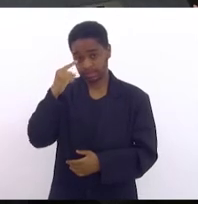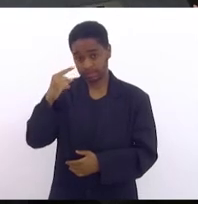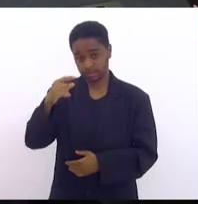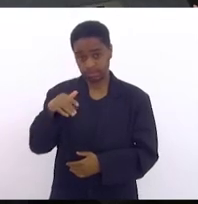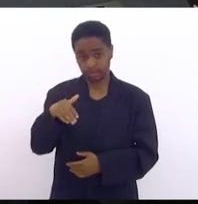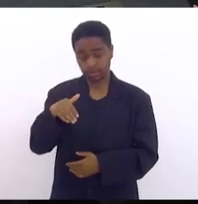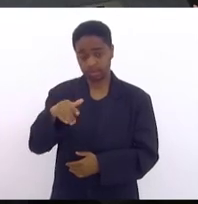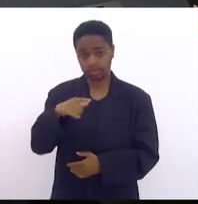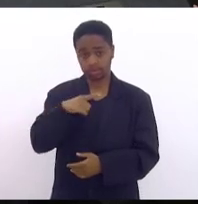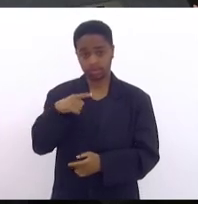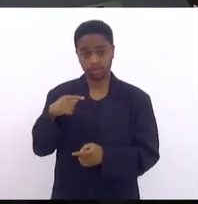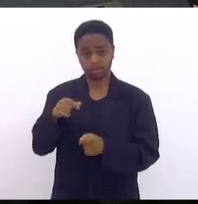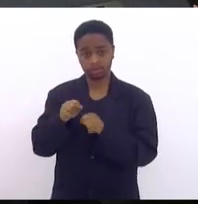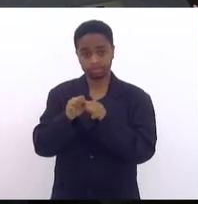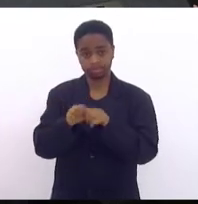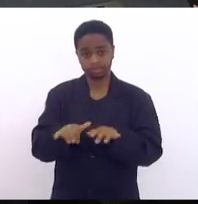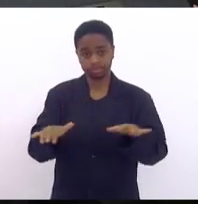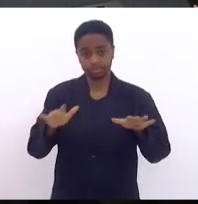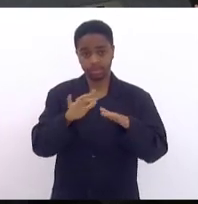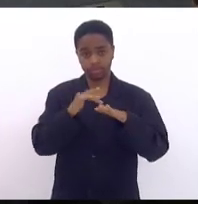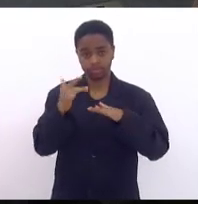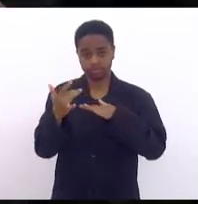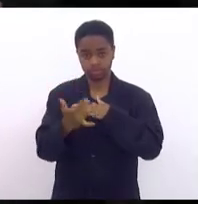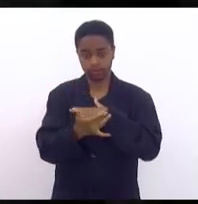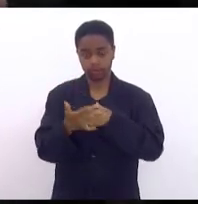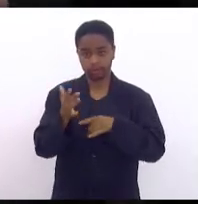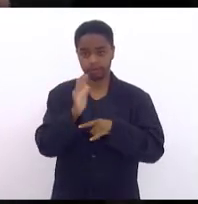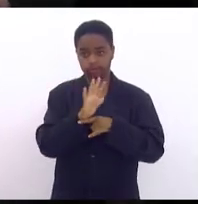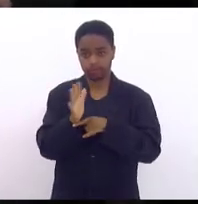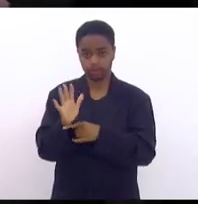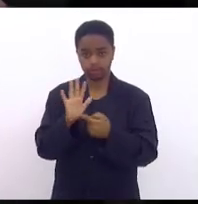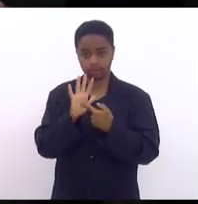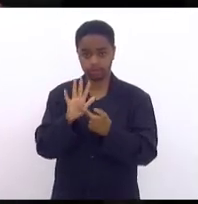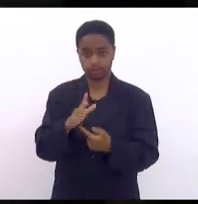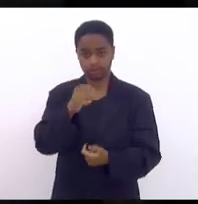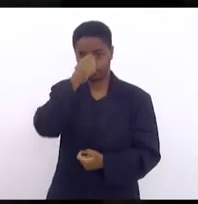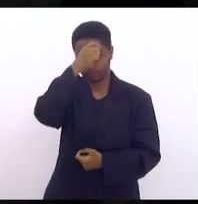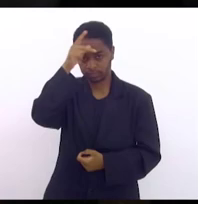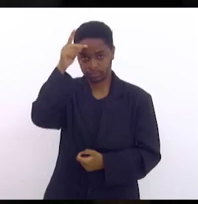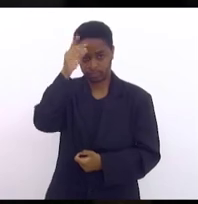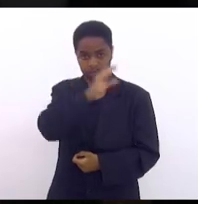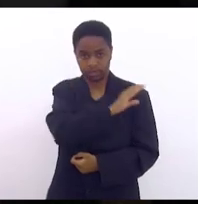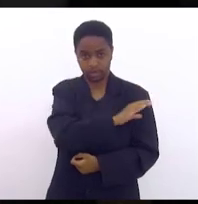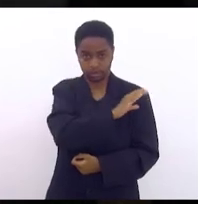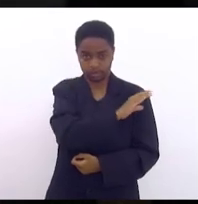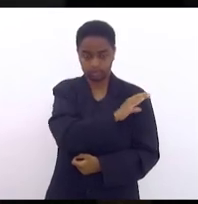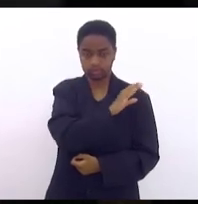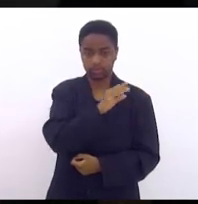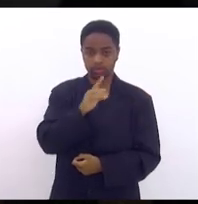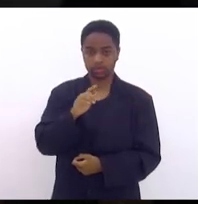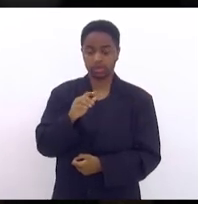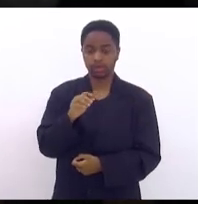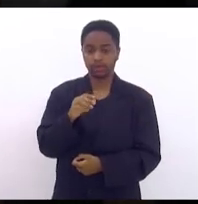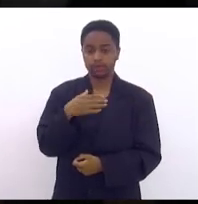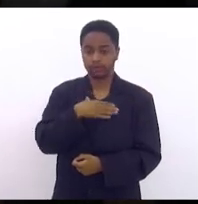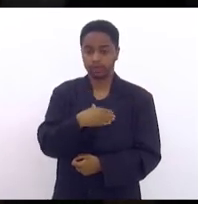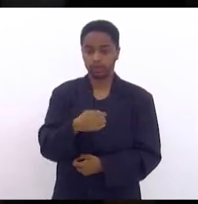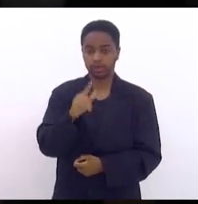redes sociais um vídeo a qual o prefeito de Campos, Vladimir Garotinho, aquele garoto mimado,